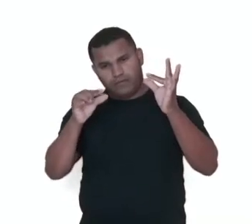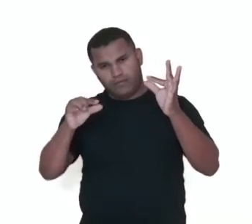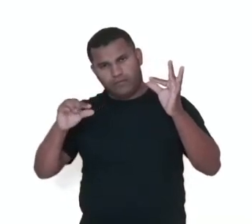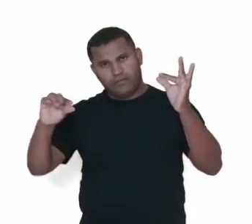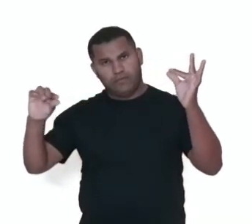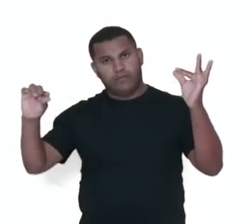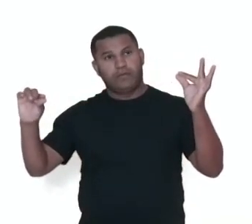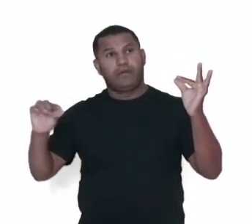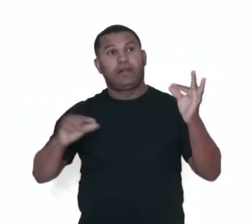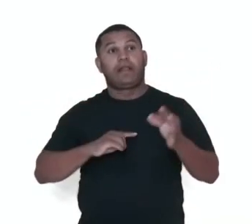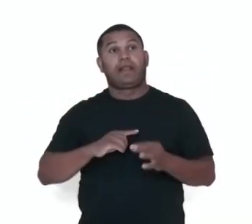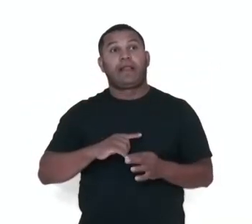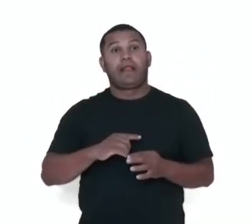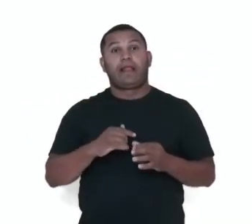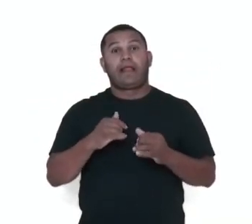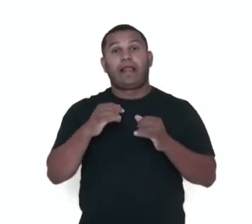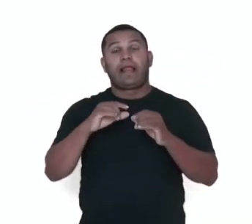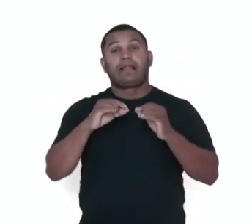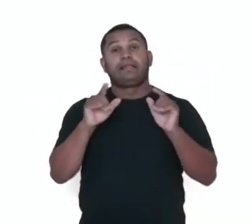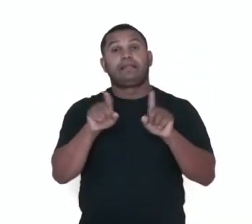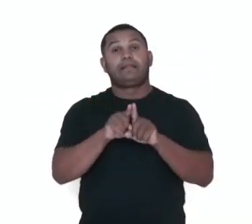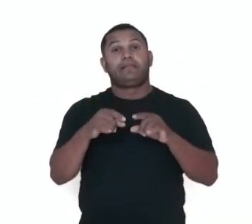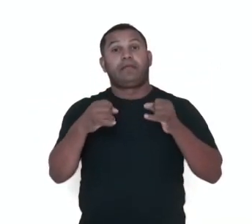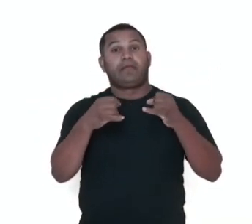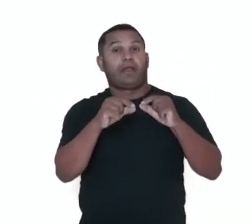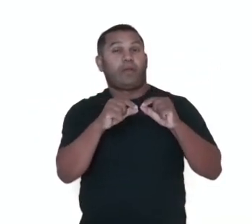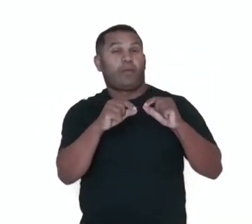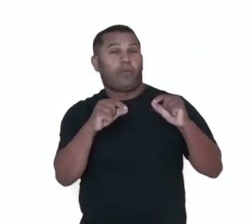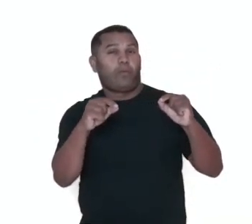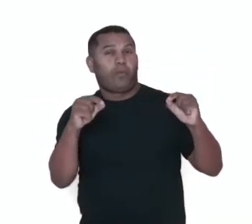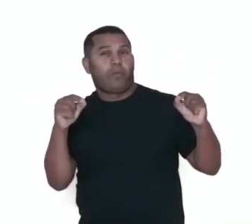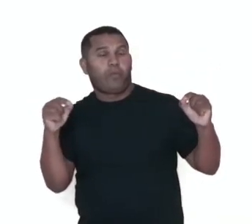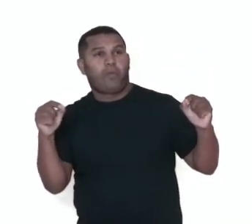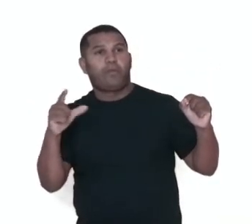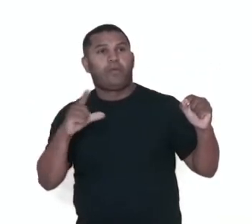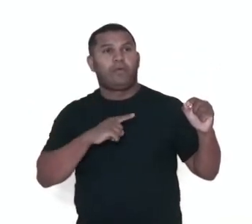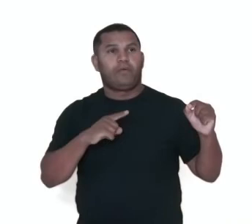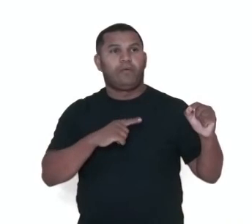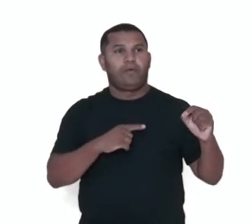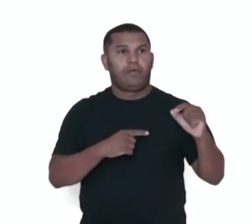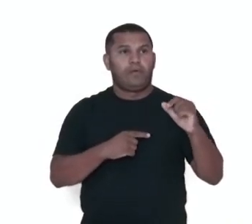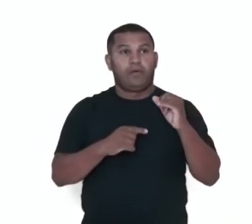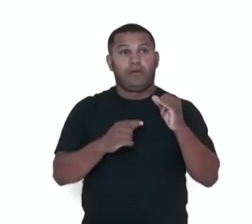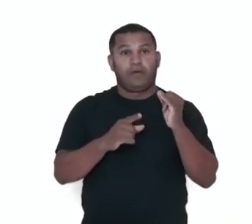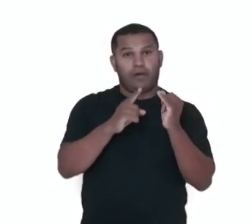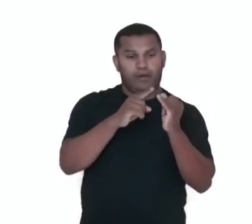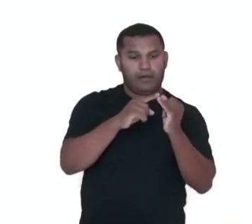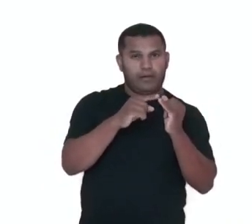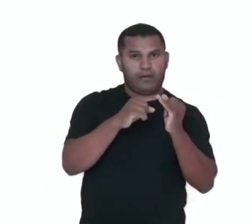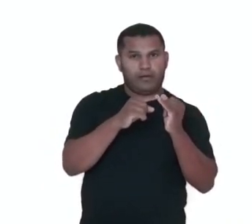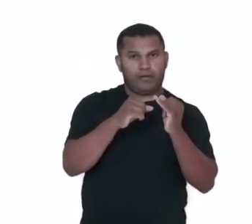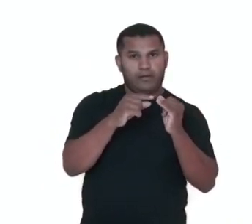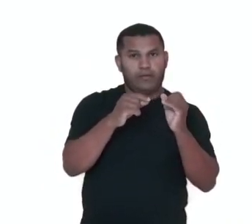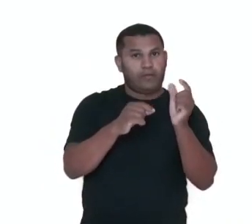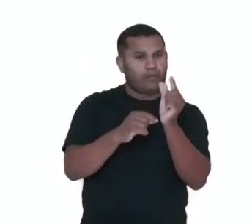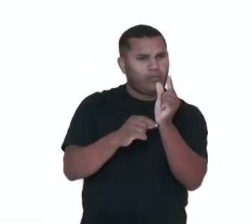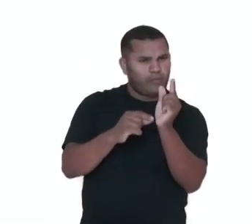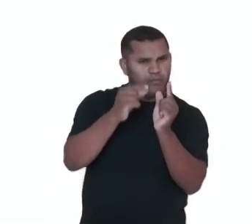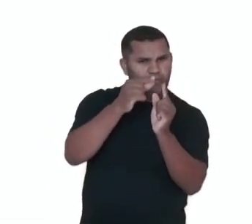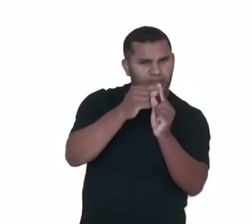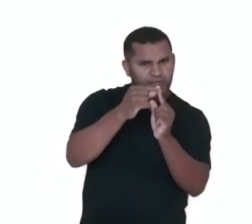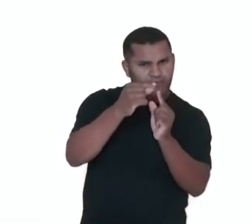simetria bilateral e olha aqui, ó, que interessante. As extremidades são afiladas, são